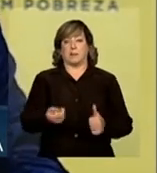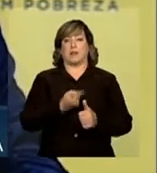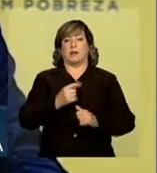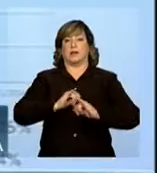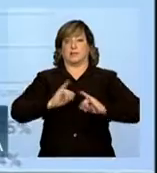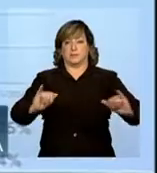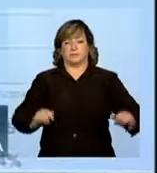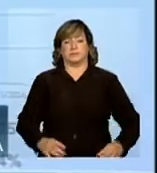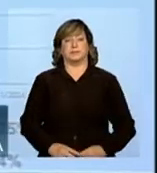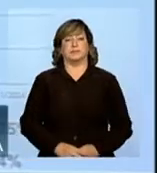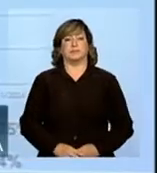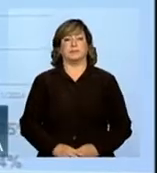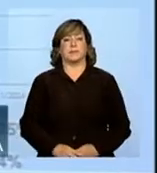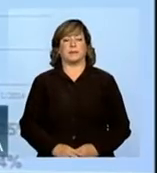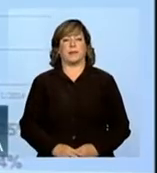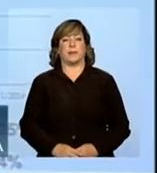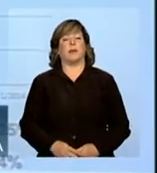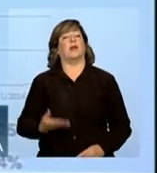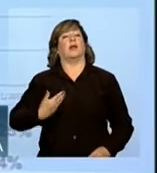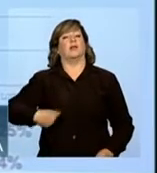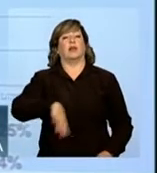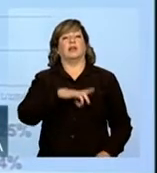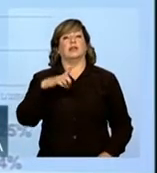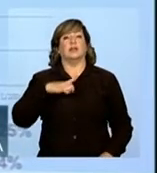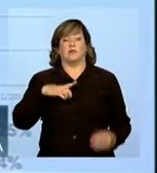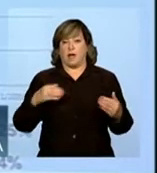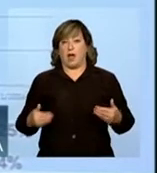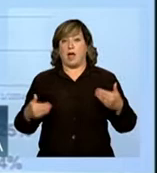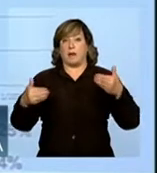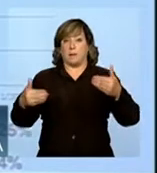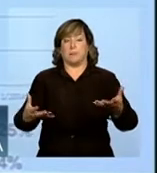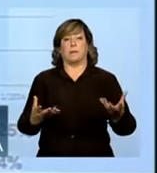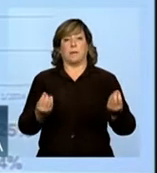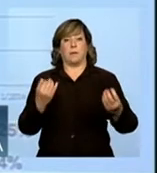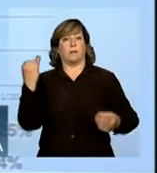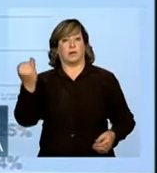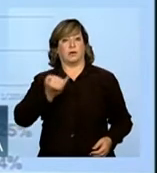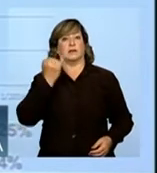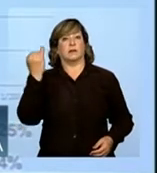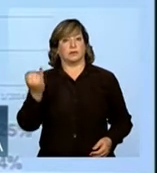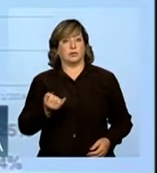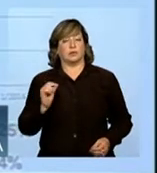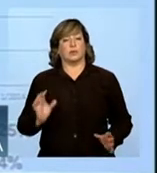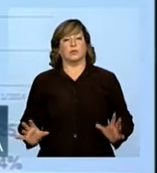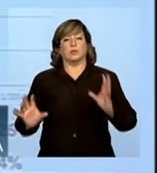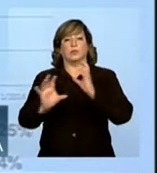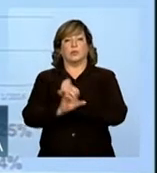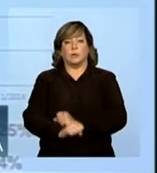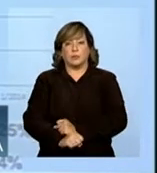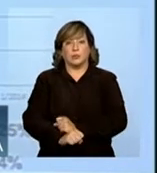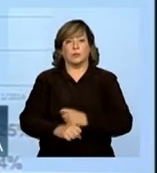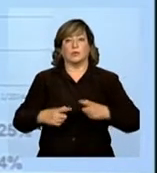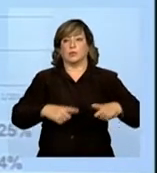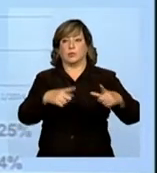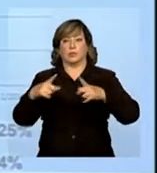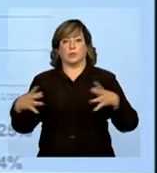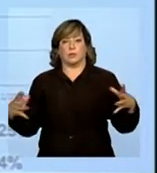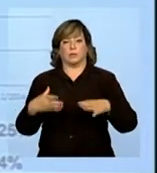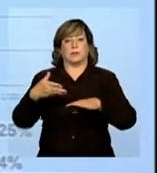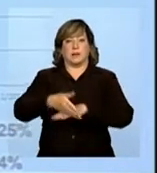chamada vamos lá então então nós tivemos um avanço do bem importante no número de instituições participantes